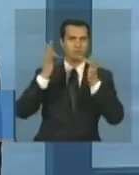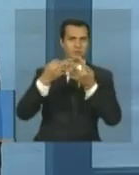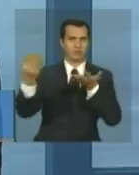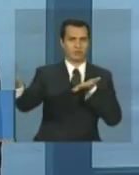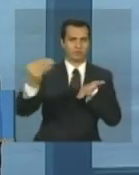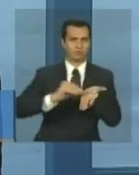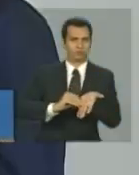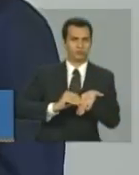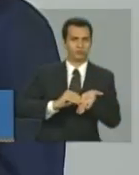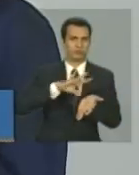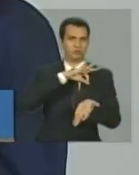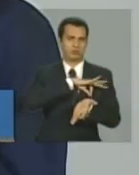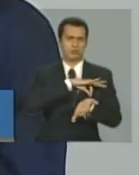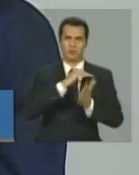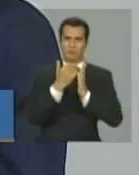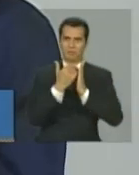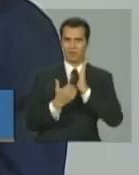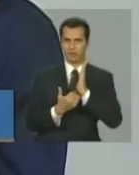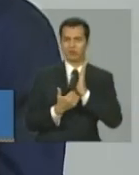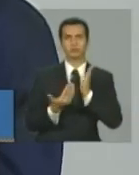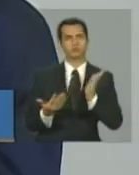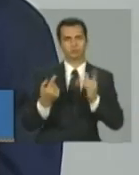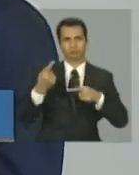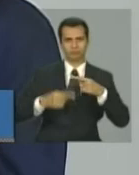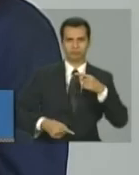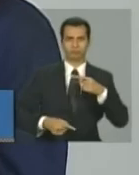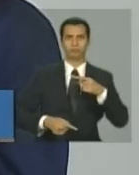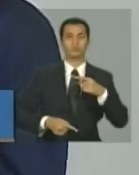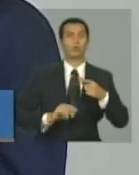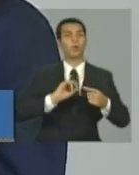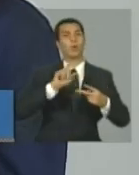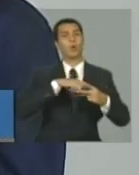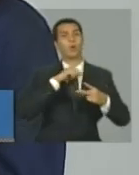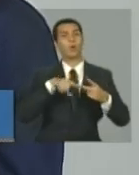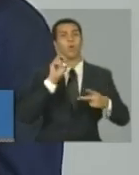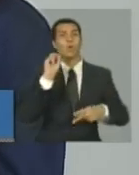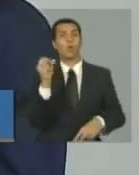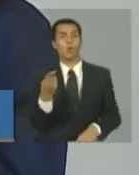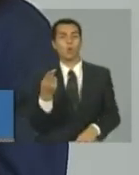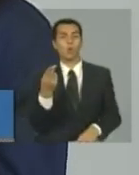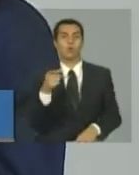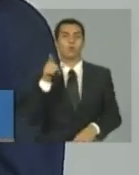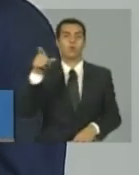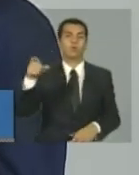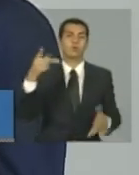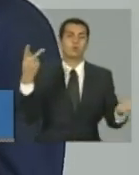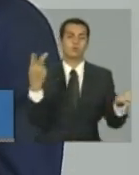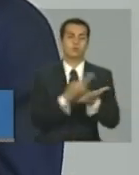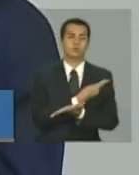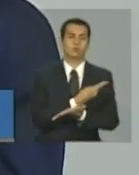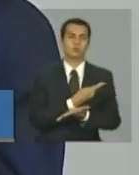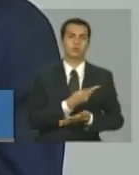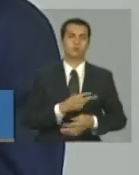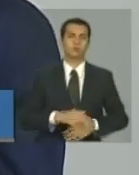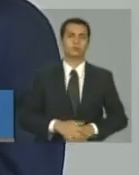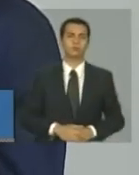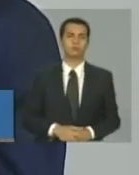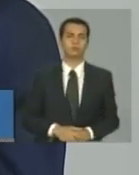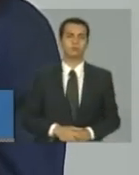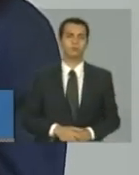inferior à que ele recebia naquele momento ou se um determinado momento da vida dele para